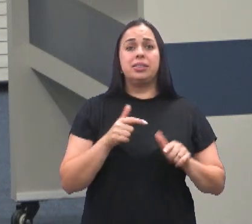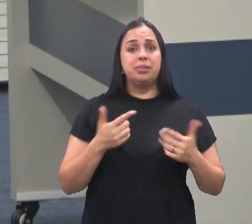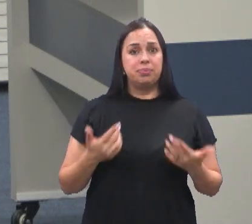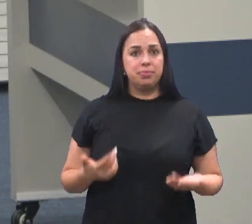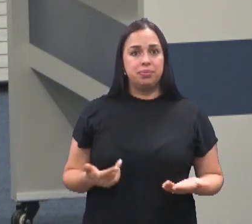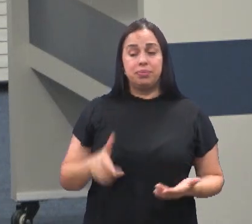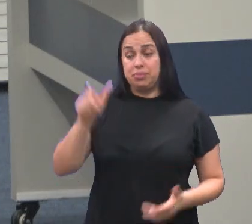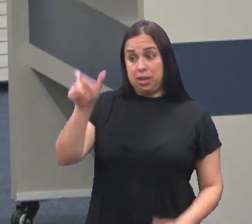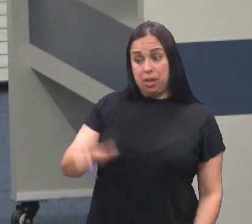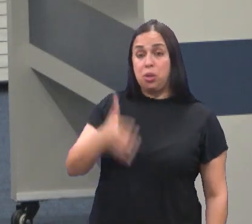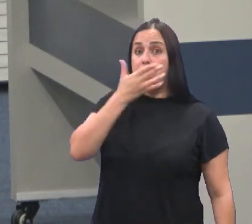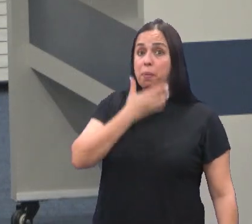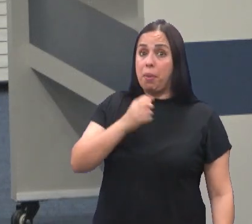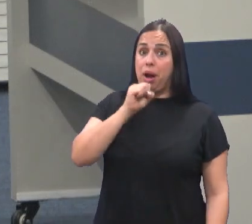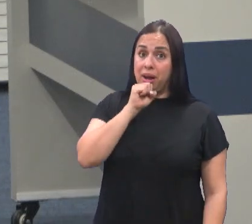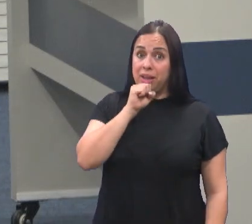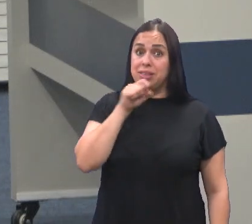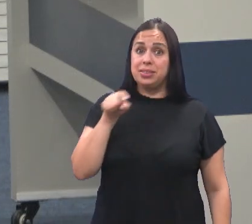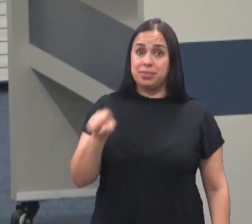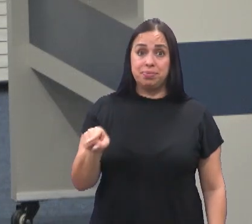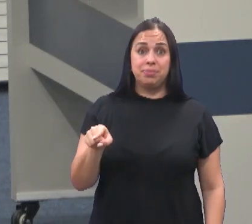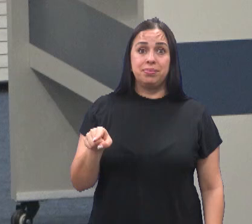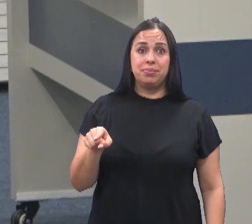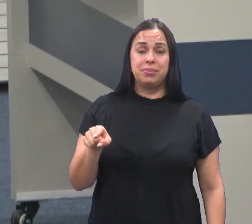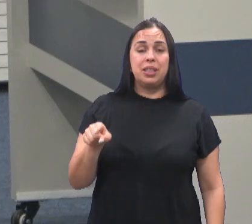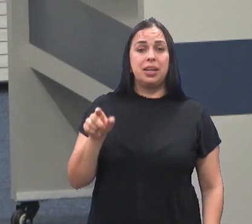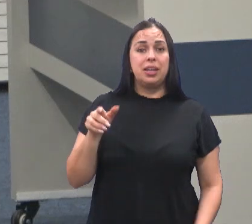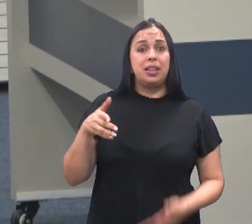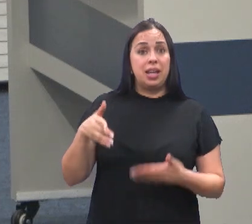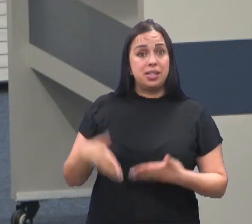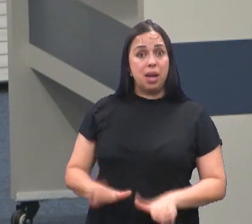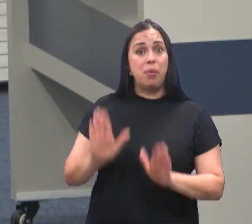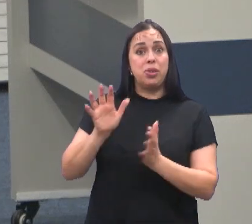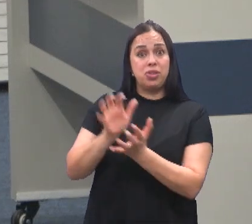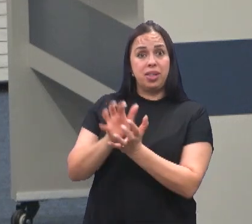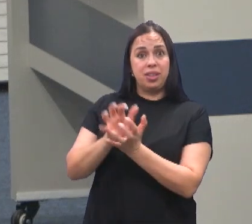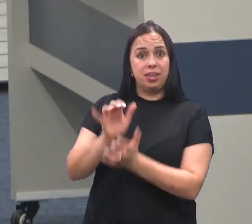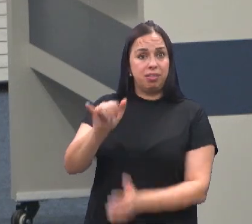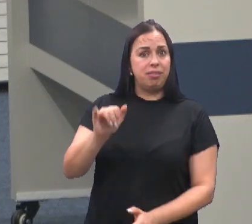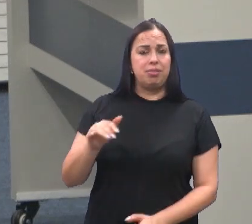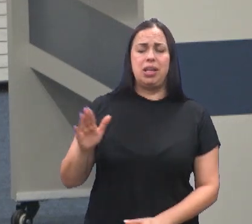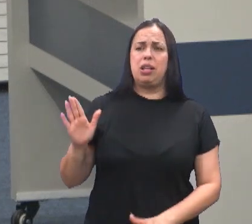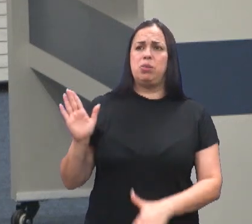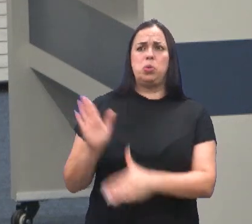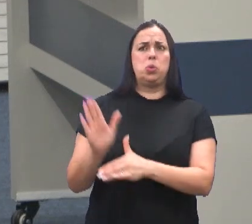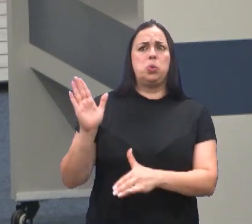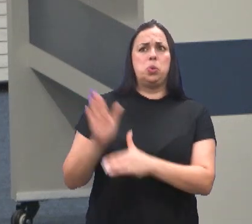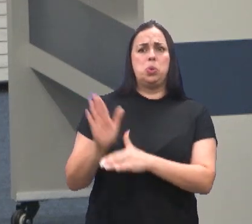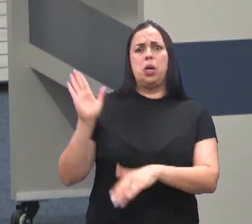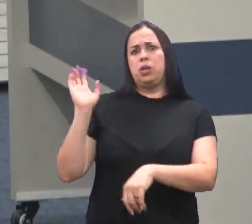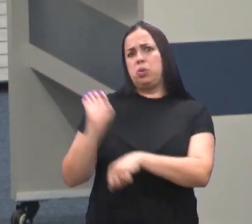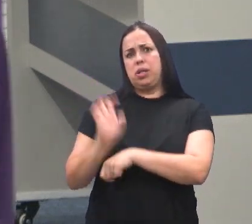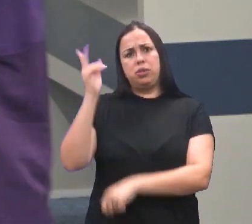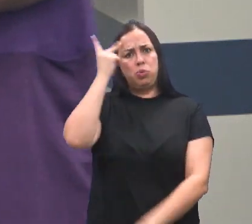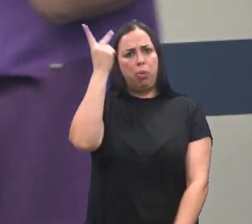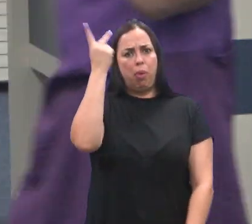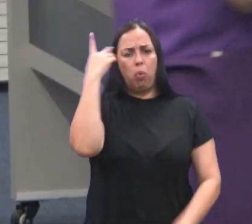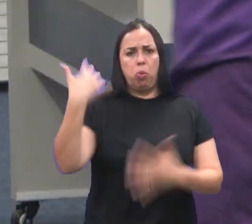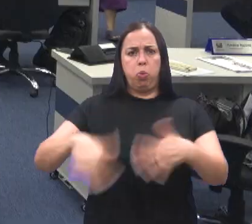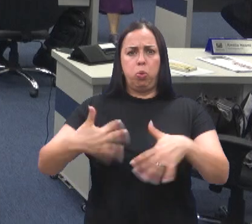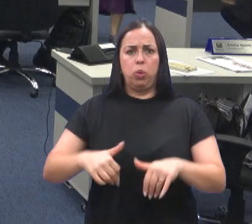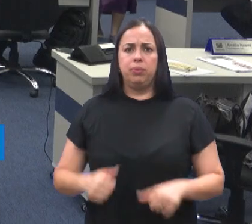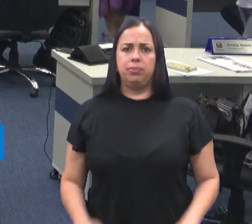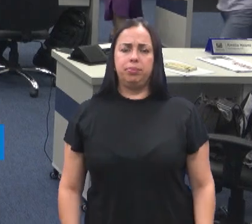seu pai, né, que ele é de Jacareí e foi muito importante para o estado de São Paulo.